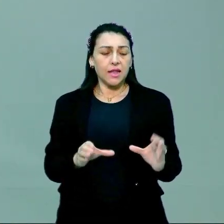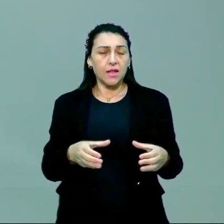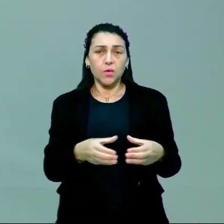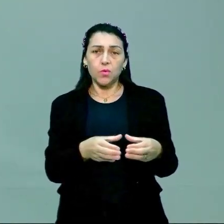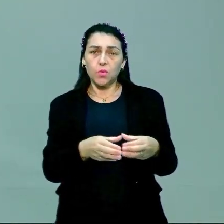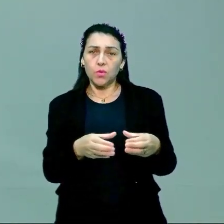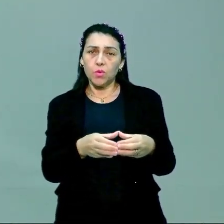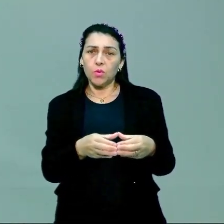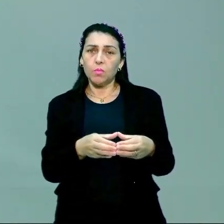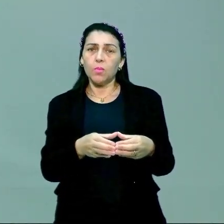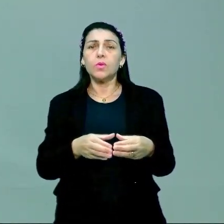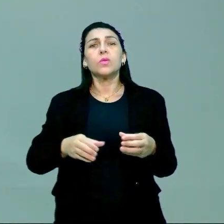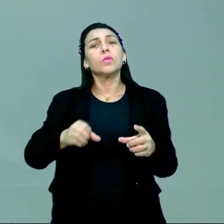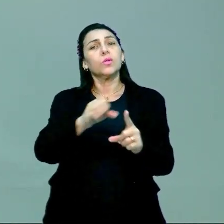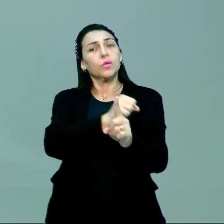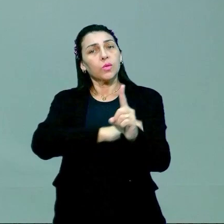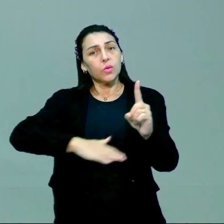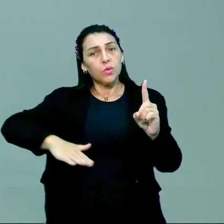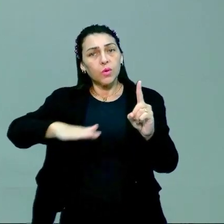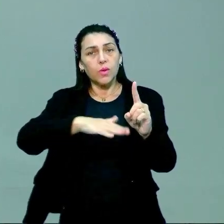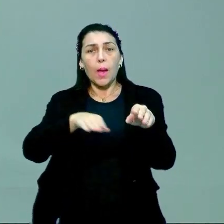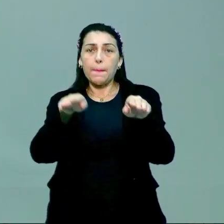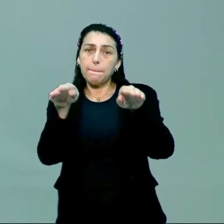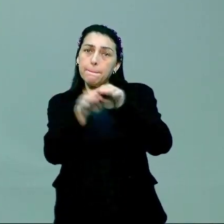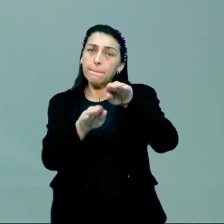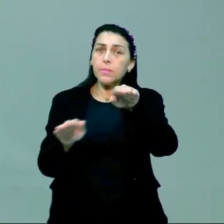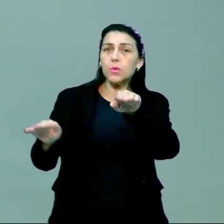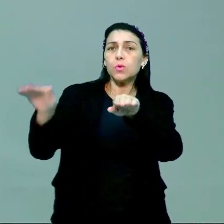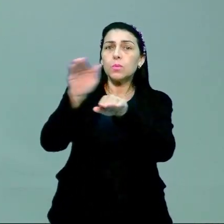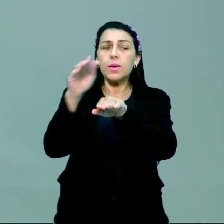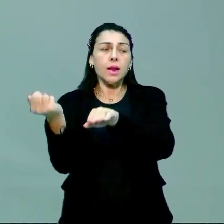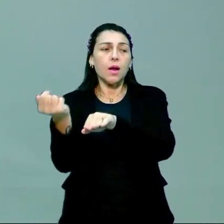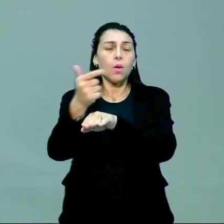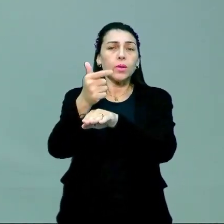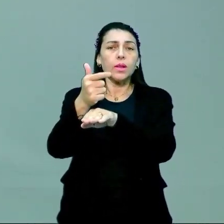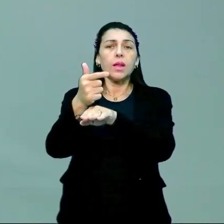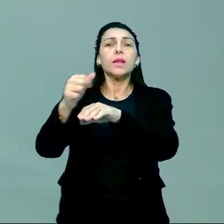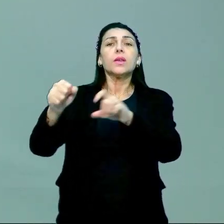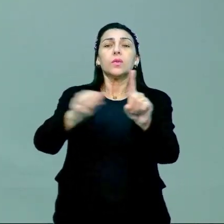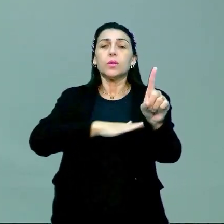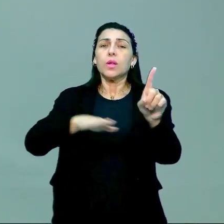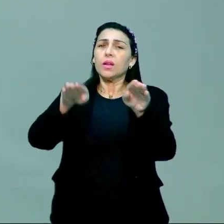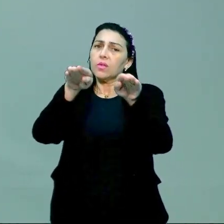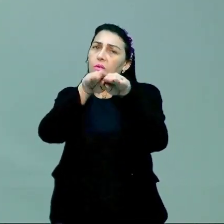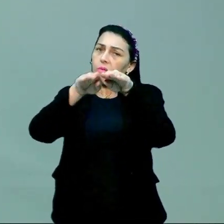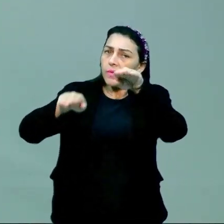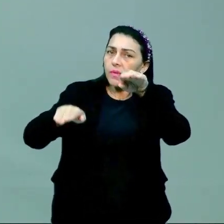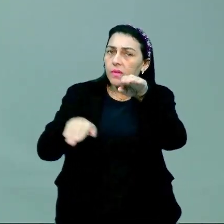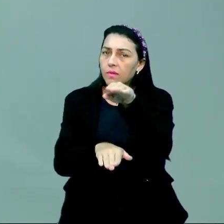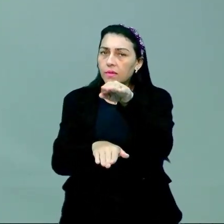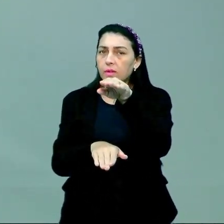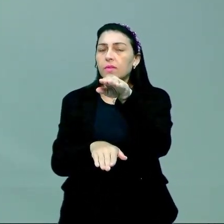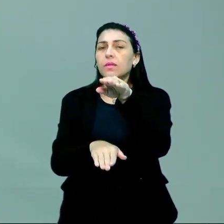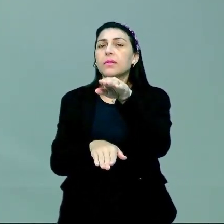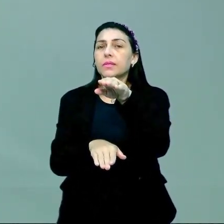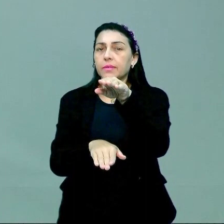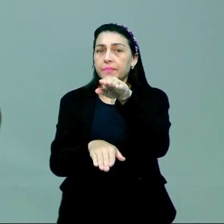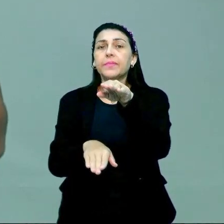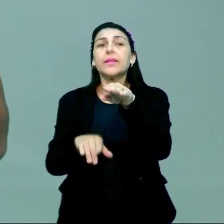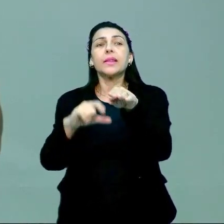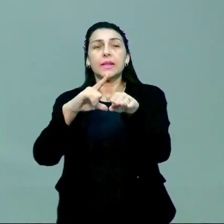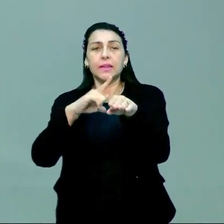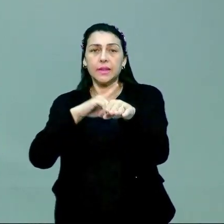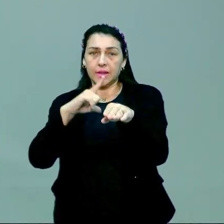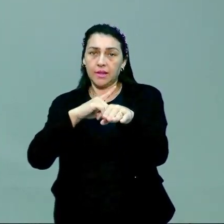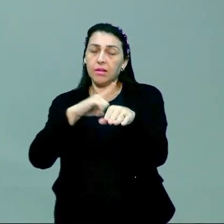hierarquia sociedades que são superiores e sociedades que são inferiores? Existe